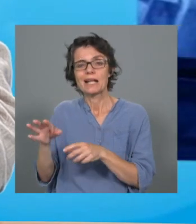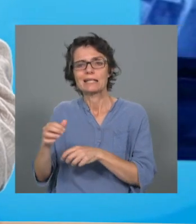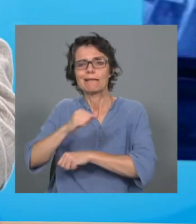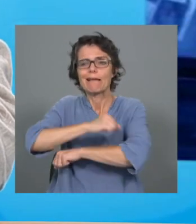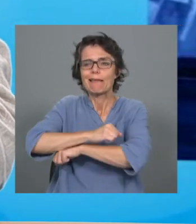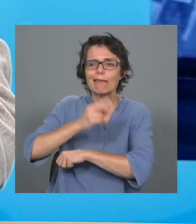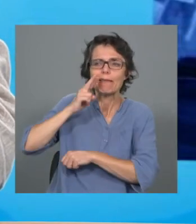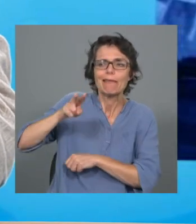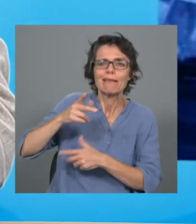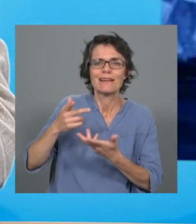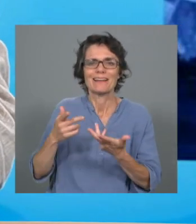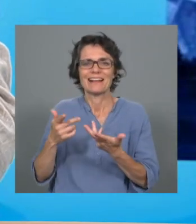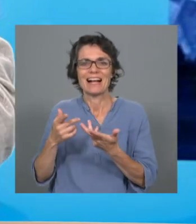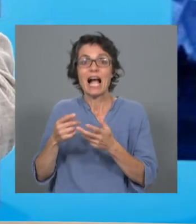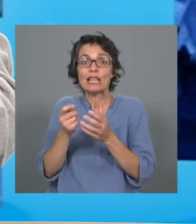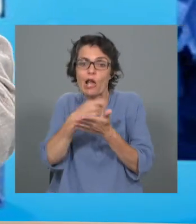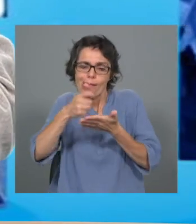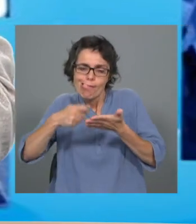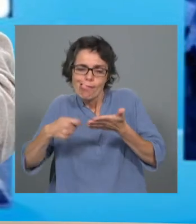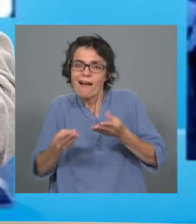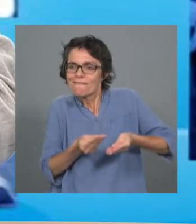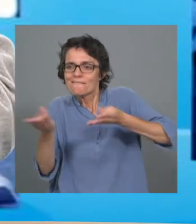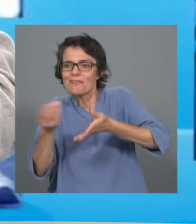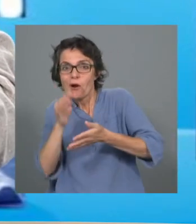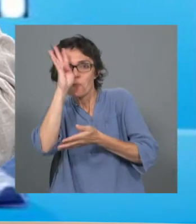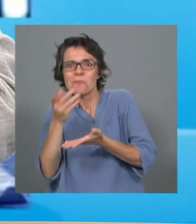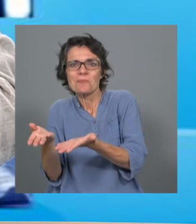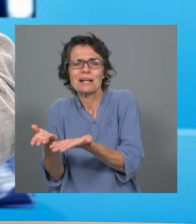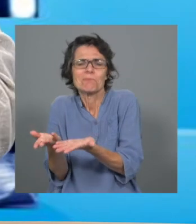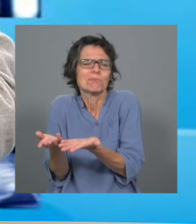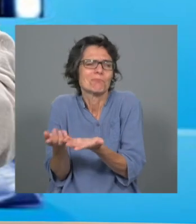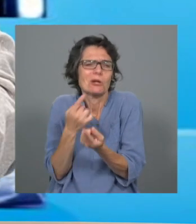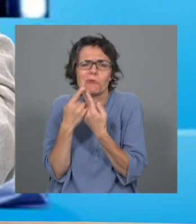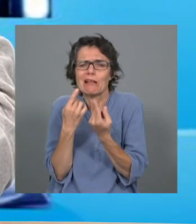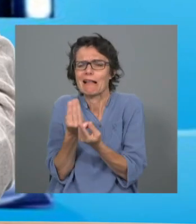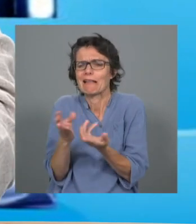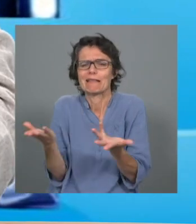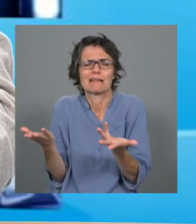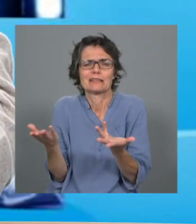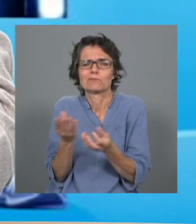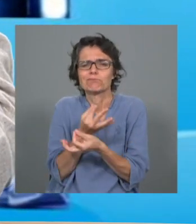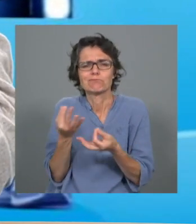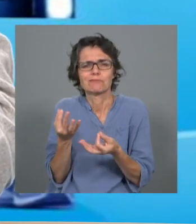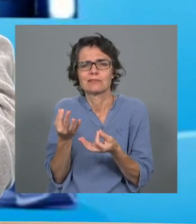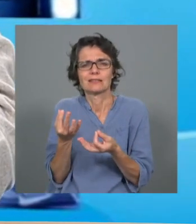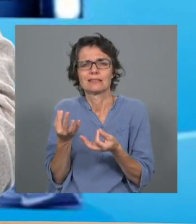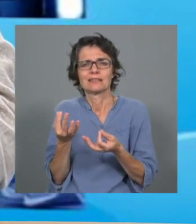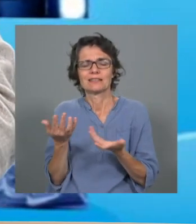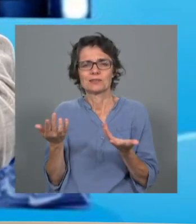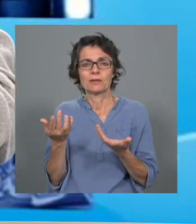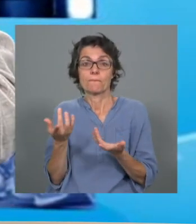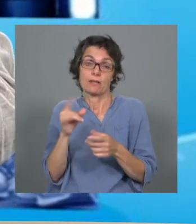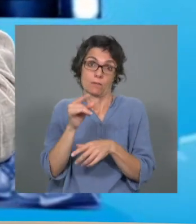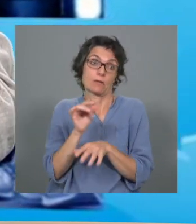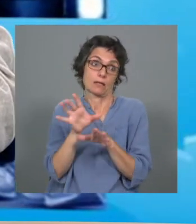visitá-las, elas mandaram desenhos ao Papa. Houve aqui uma espécie de um diálogo, enfim, com as limitações próprias até do momento de pandemia que